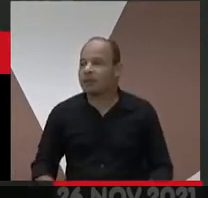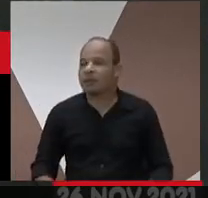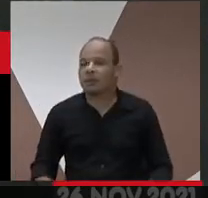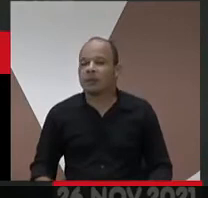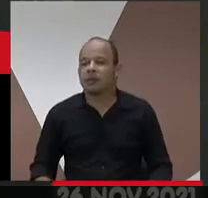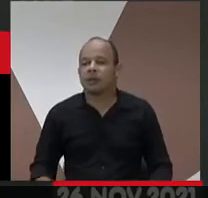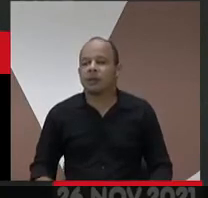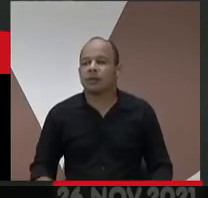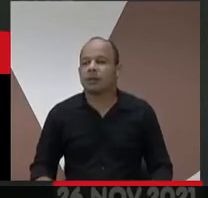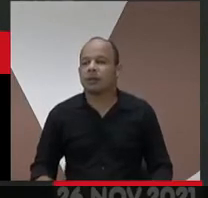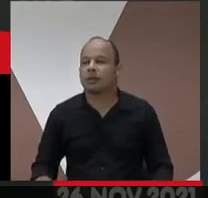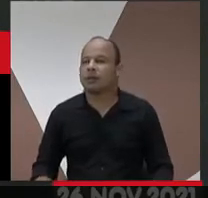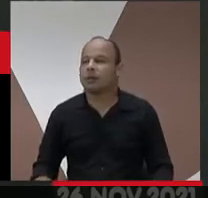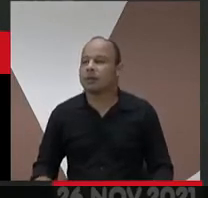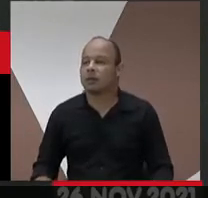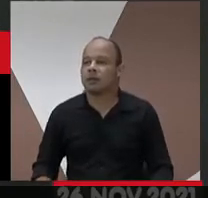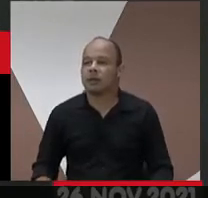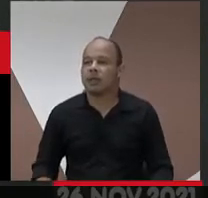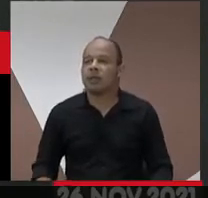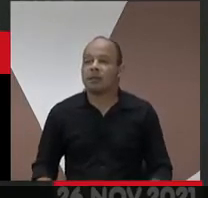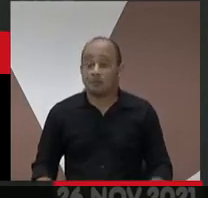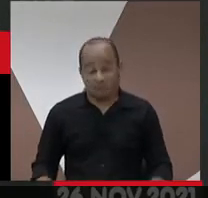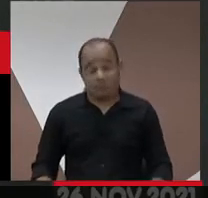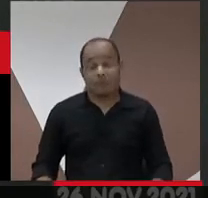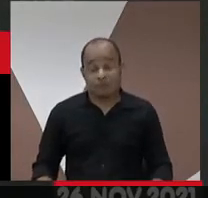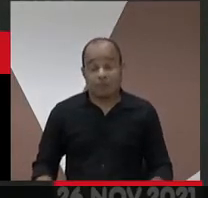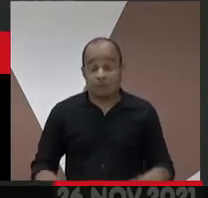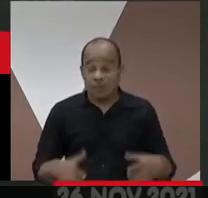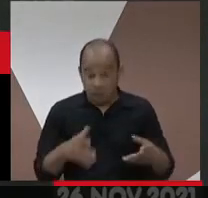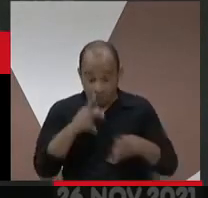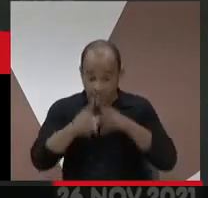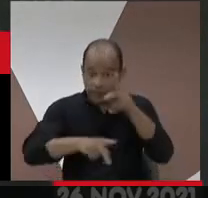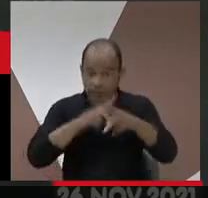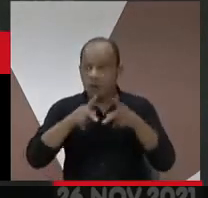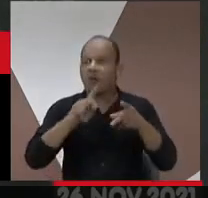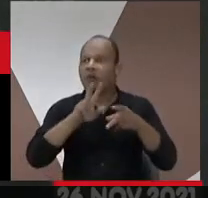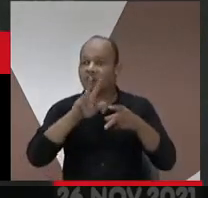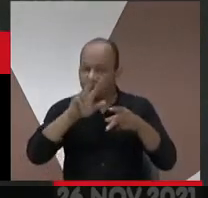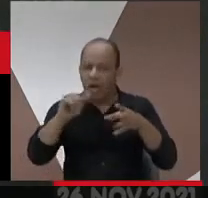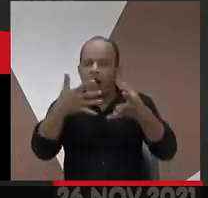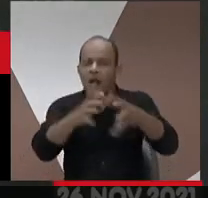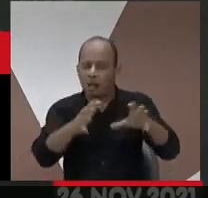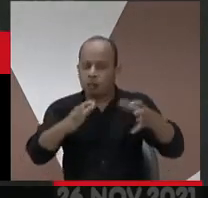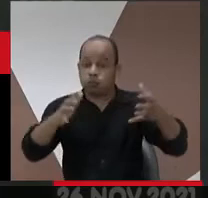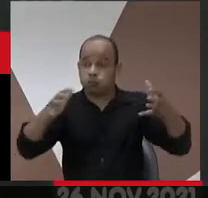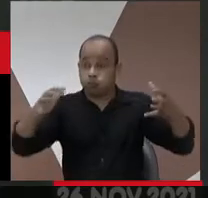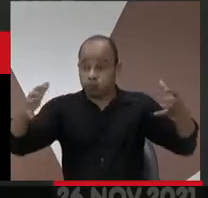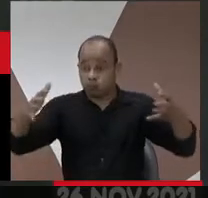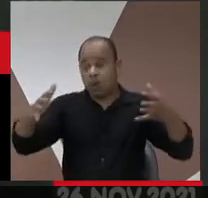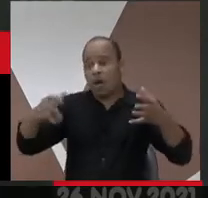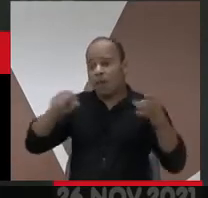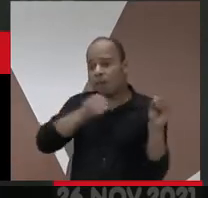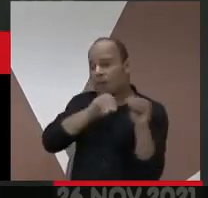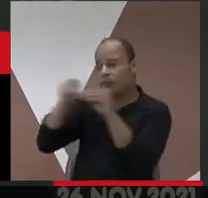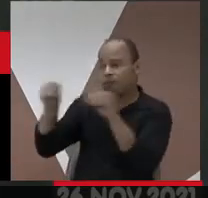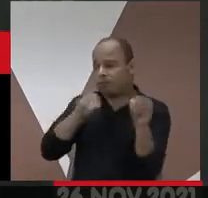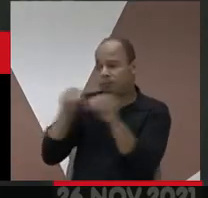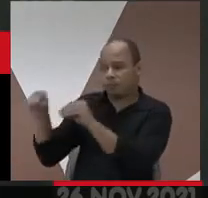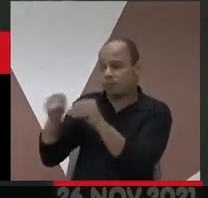Sabará. Crescimento desordenado da população, da especulação imobiliária lesível,